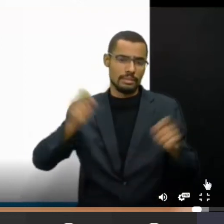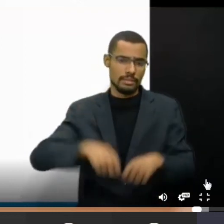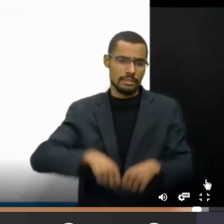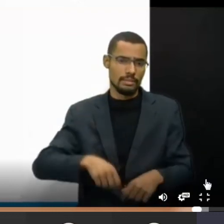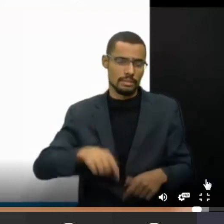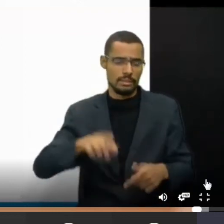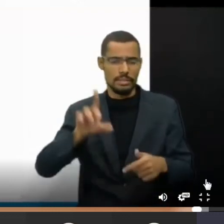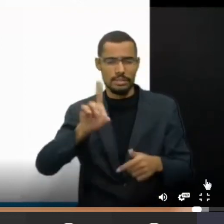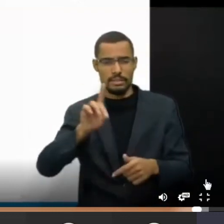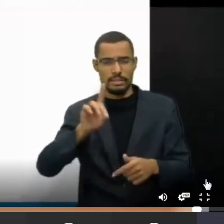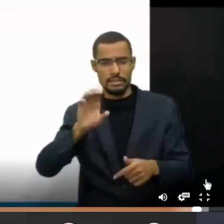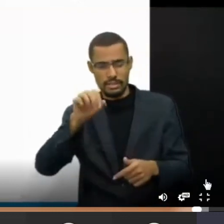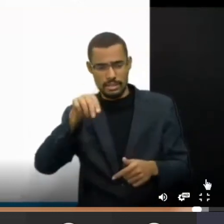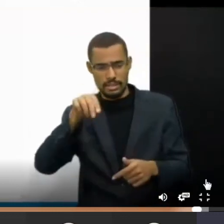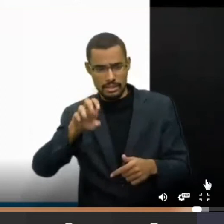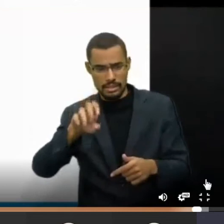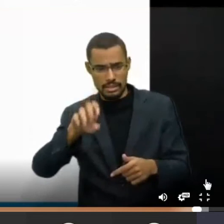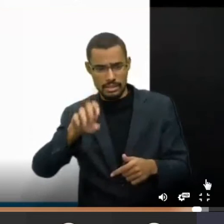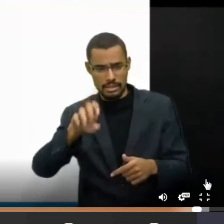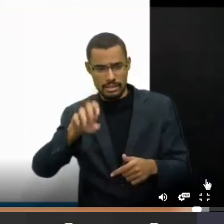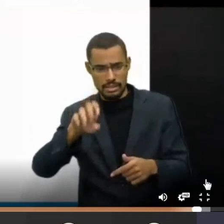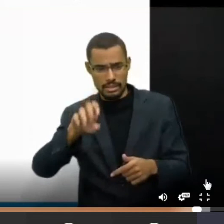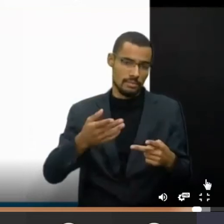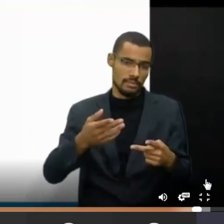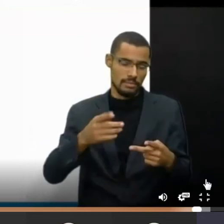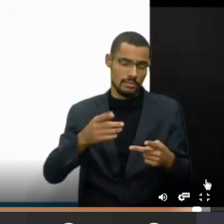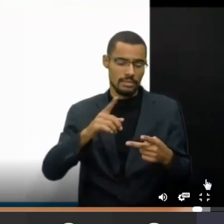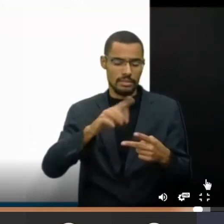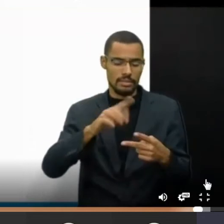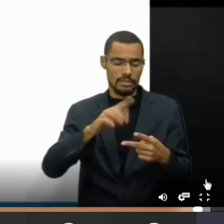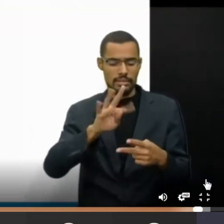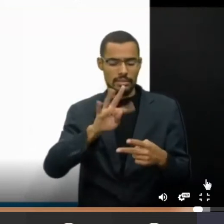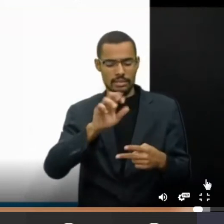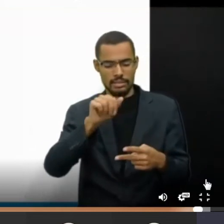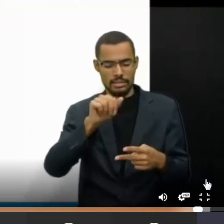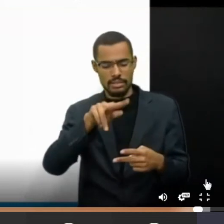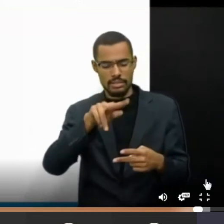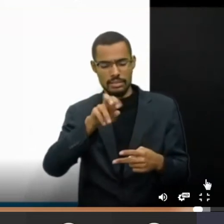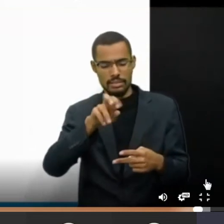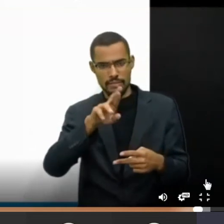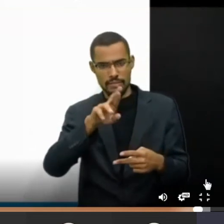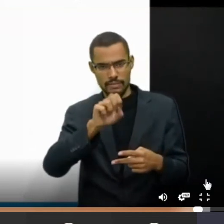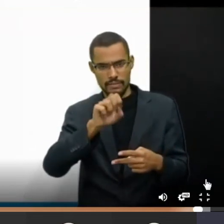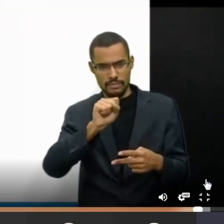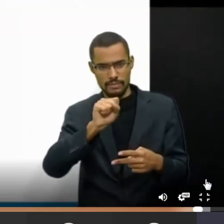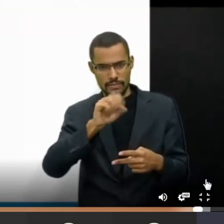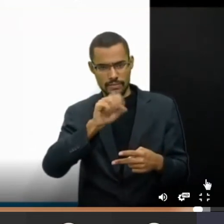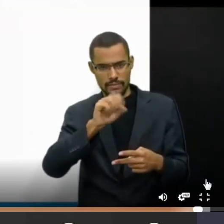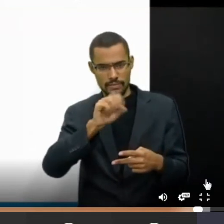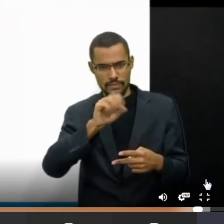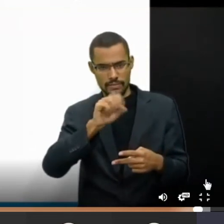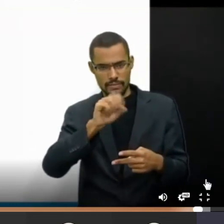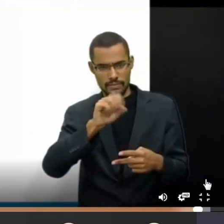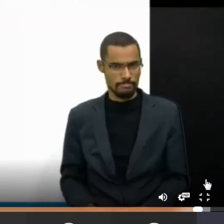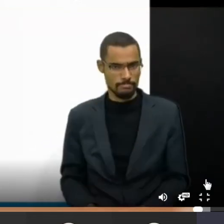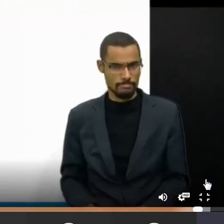cólon descendente, ou desculpa, colo transverso, cólon descendente.